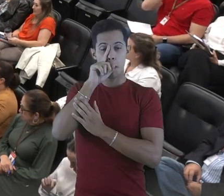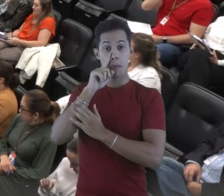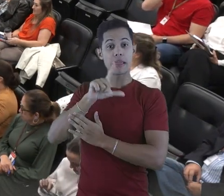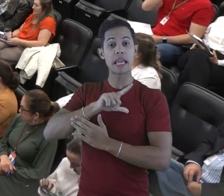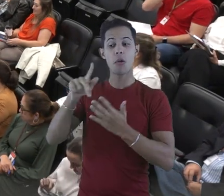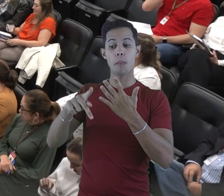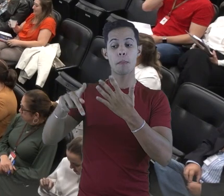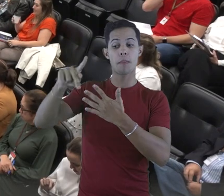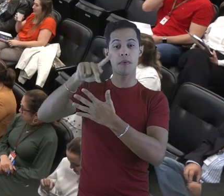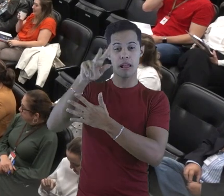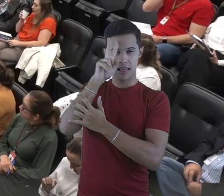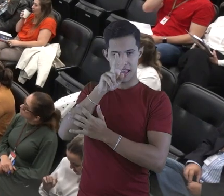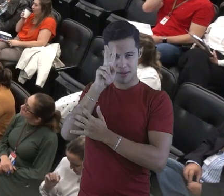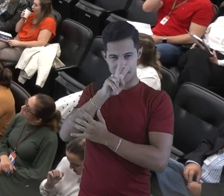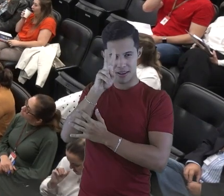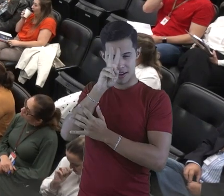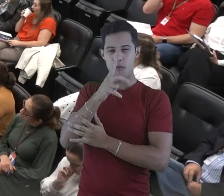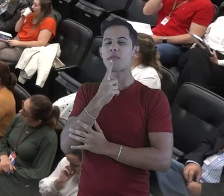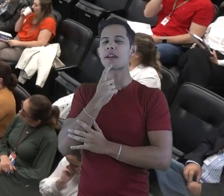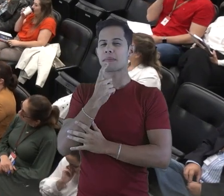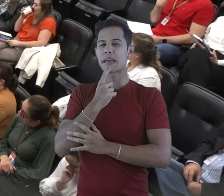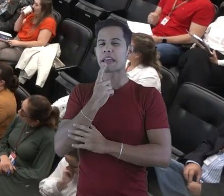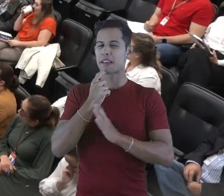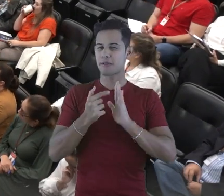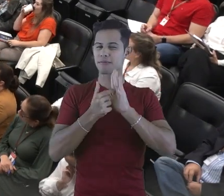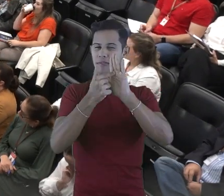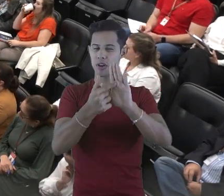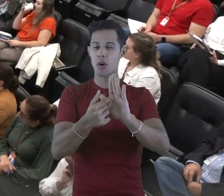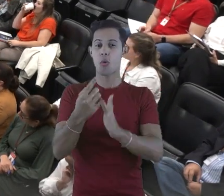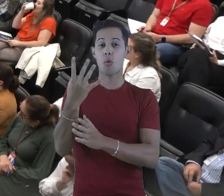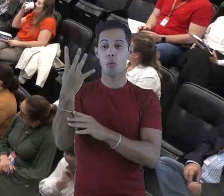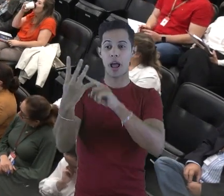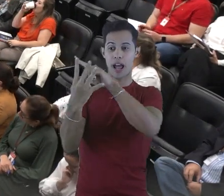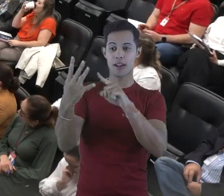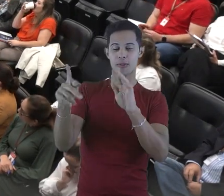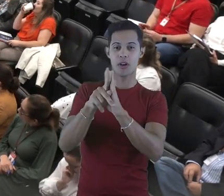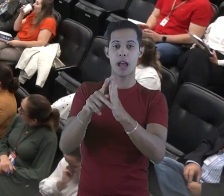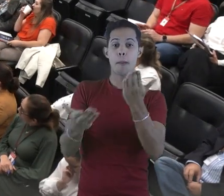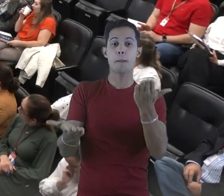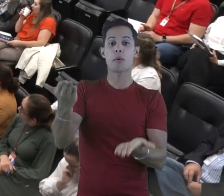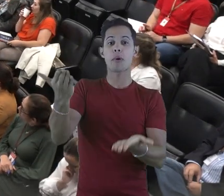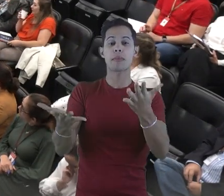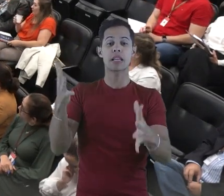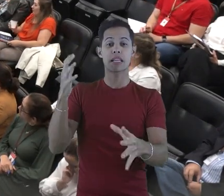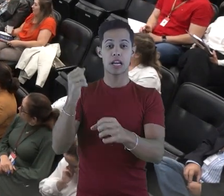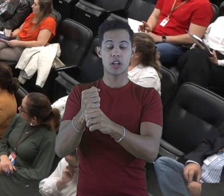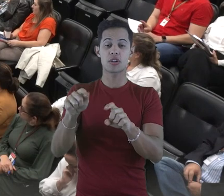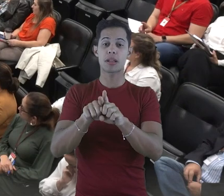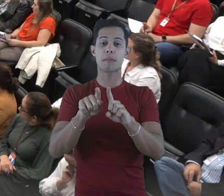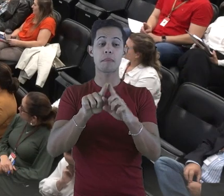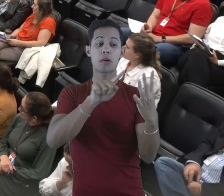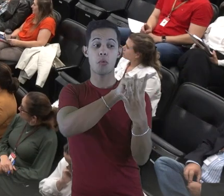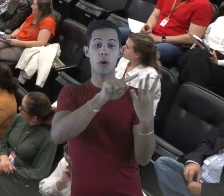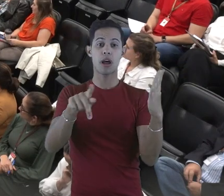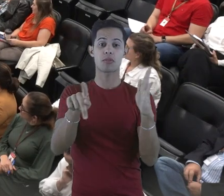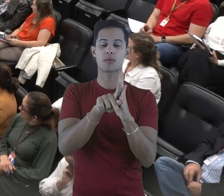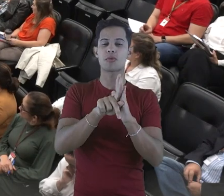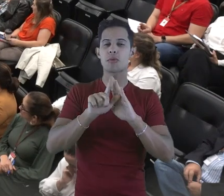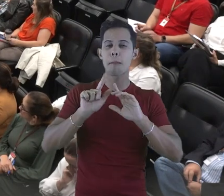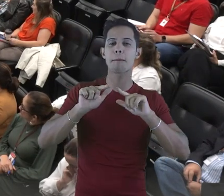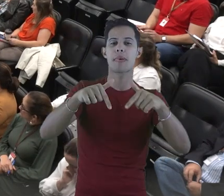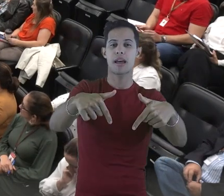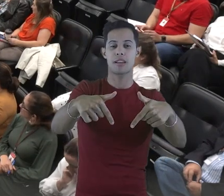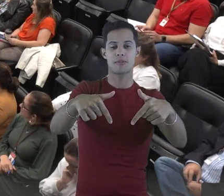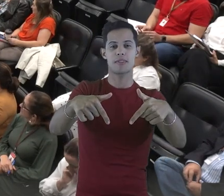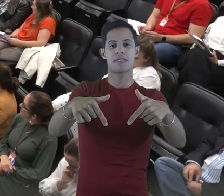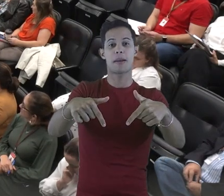de probabilidade 4 de impacto a matriz de risco é boa para quem fez direito porque ela é multiplicação 4 vezes 4 16